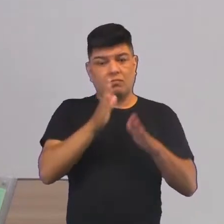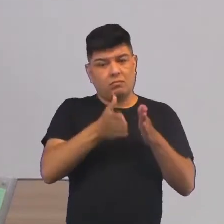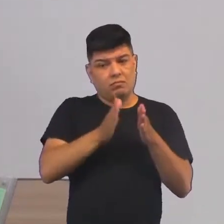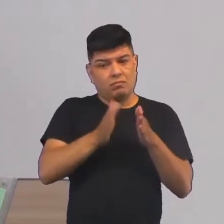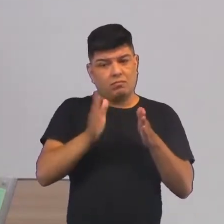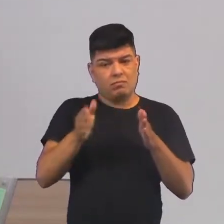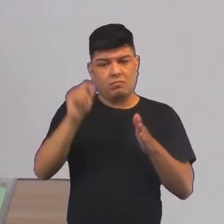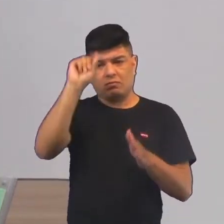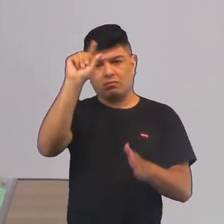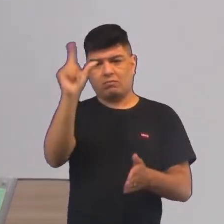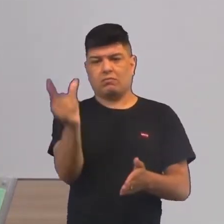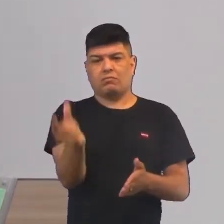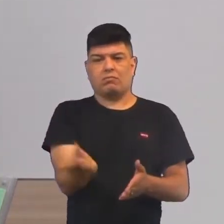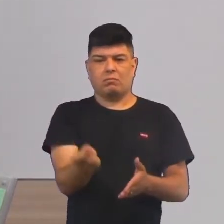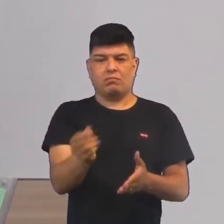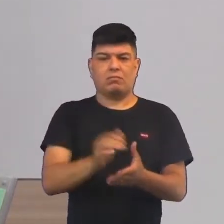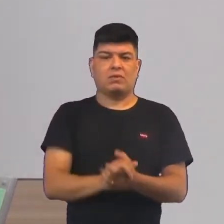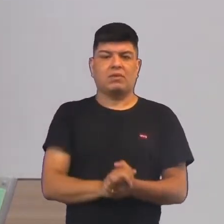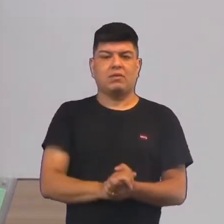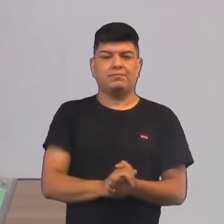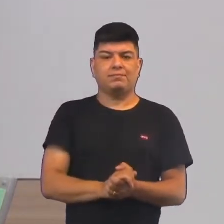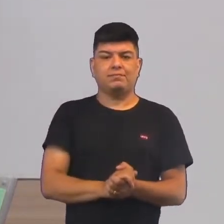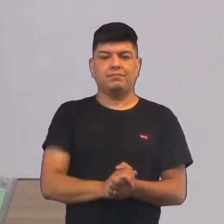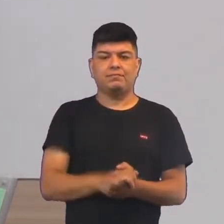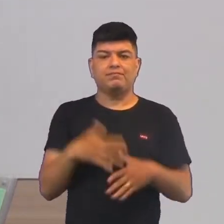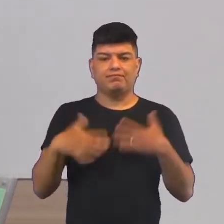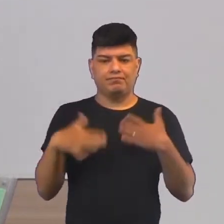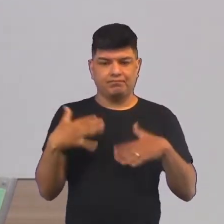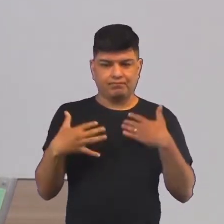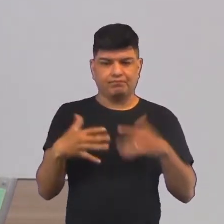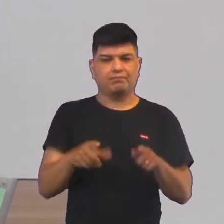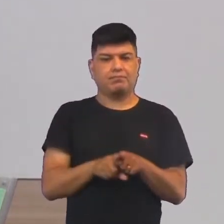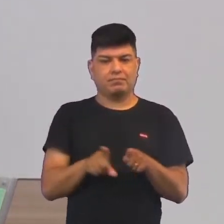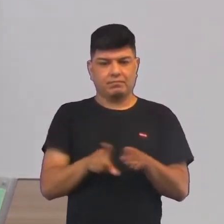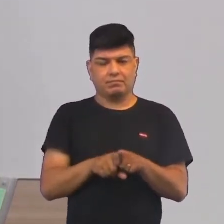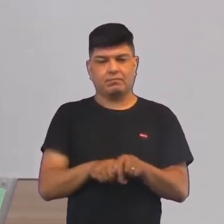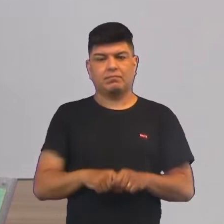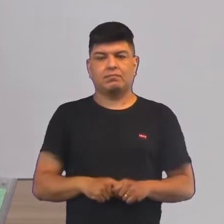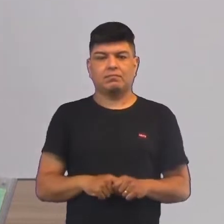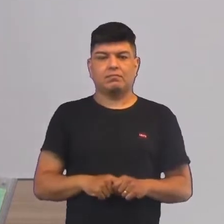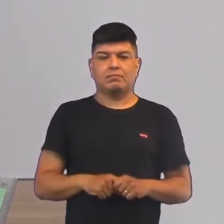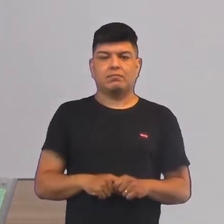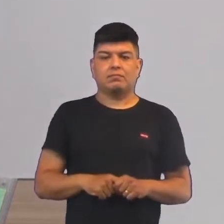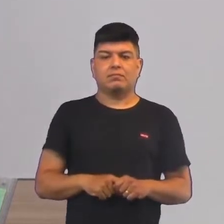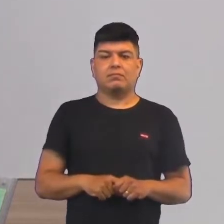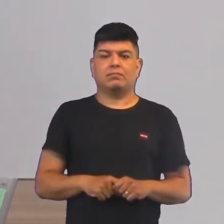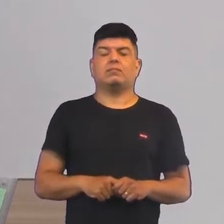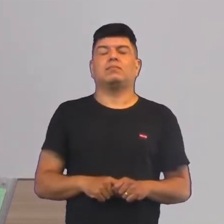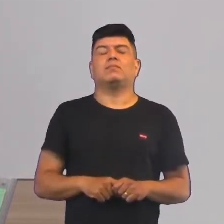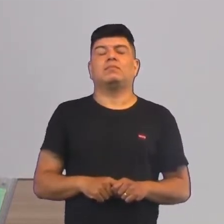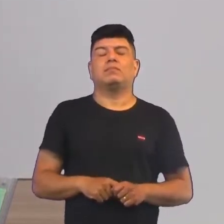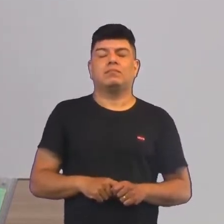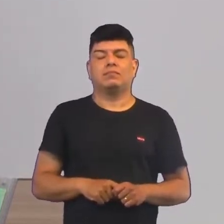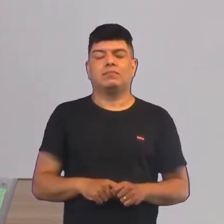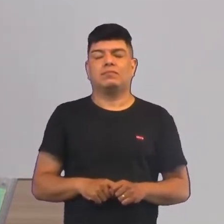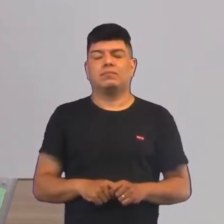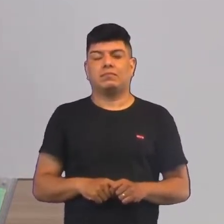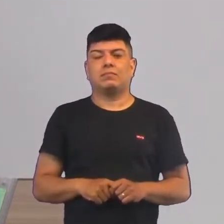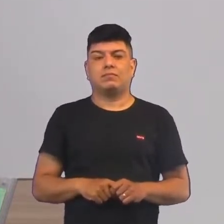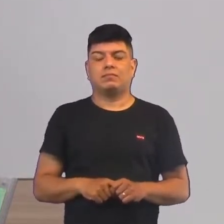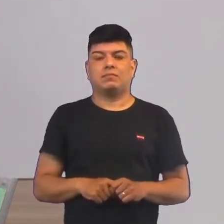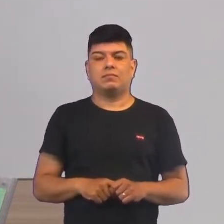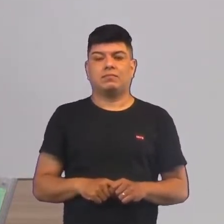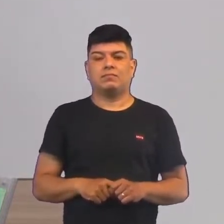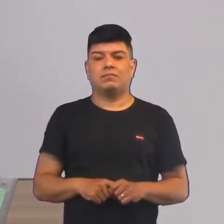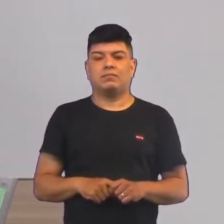da Lua, tá? Quando ela faz esse movimento também. Quando ela faz, deixa eu só tirar aqui a fita, eu esqueci. Quando ela faz